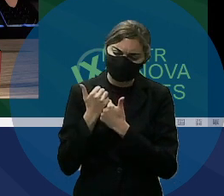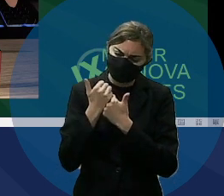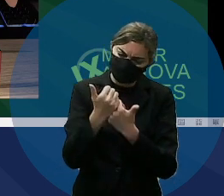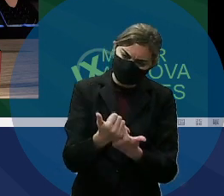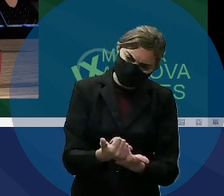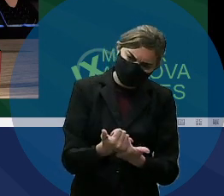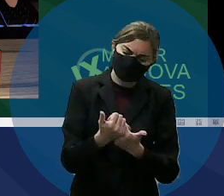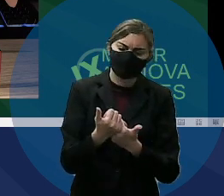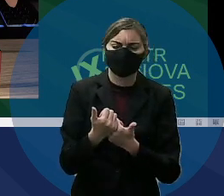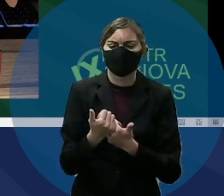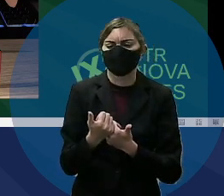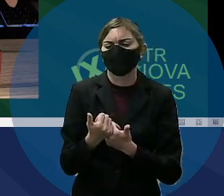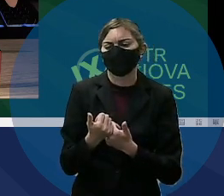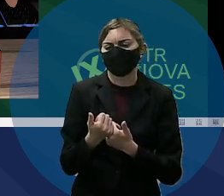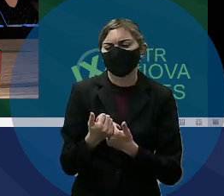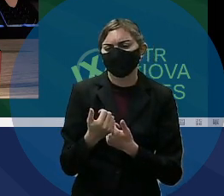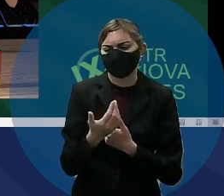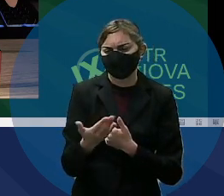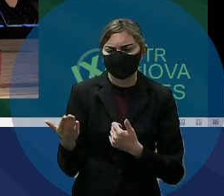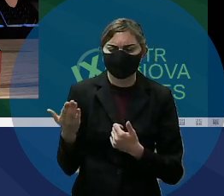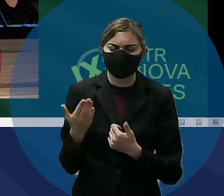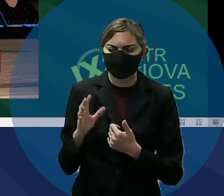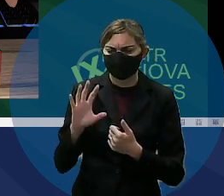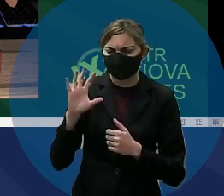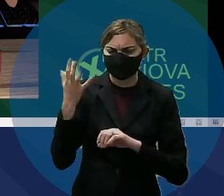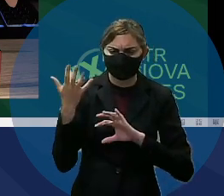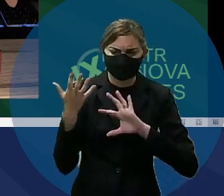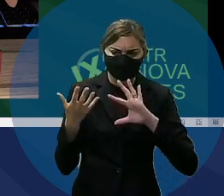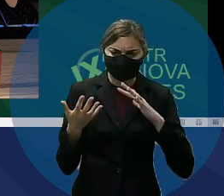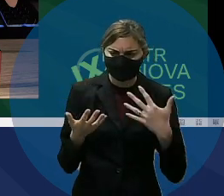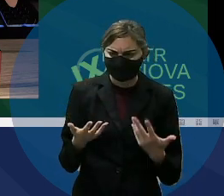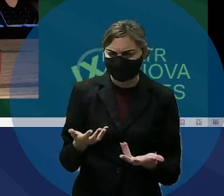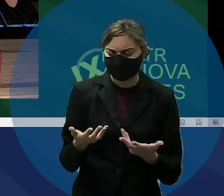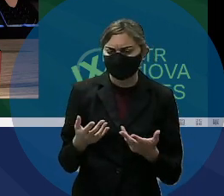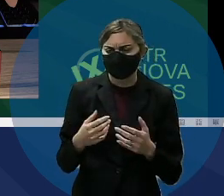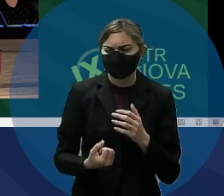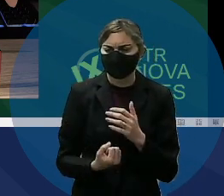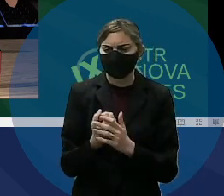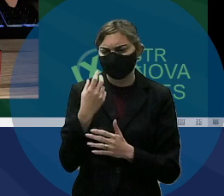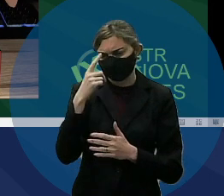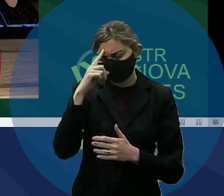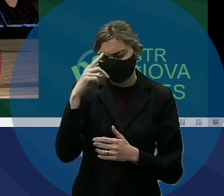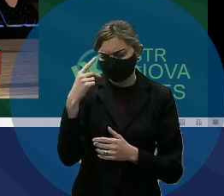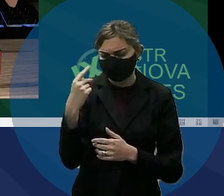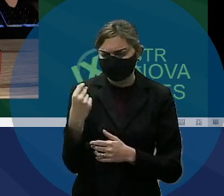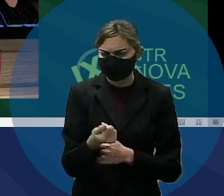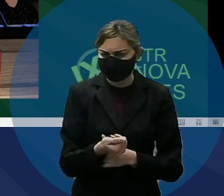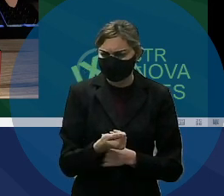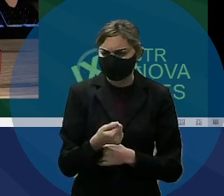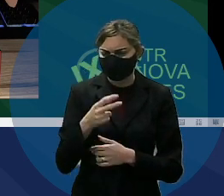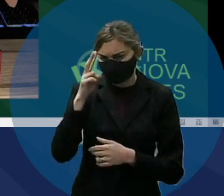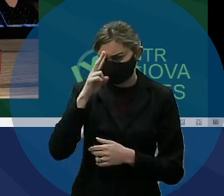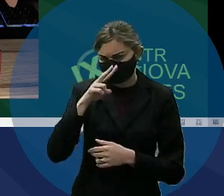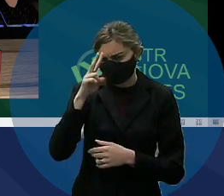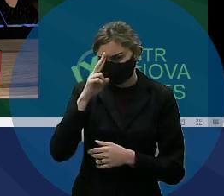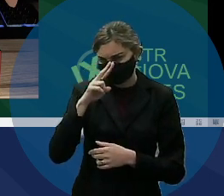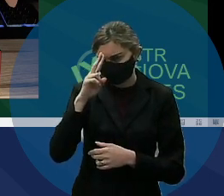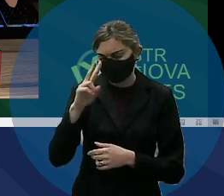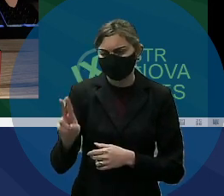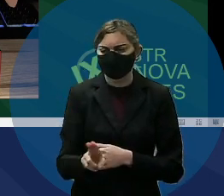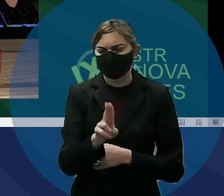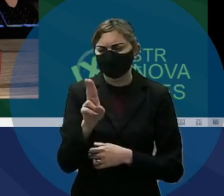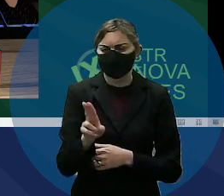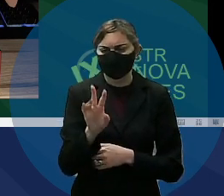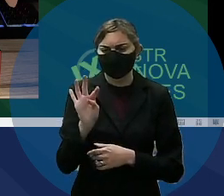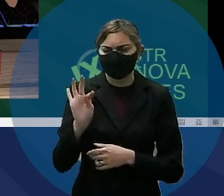representativos, com situações do cotidiano, criaram historinhas utilizando o